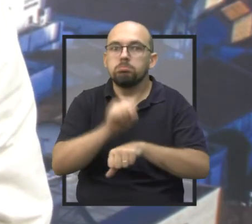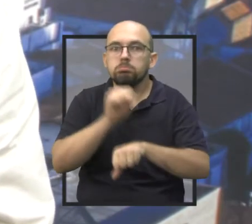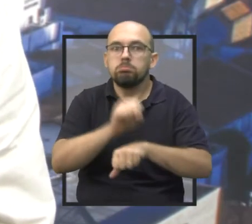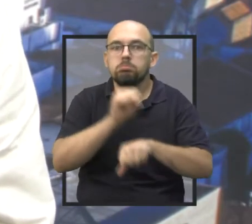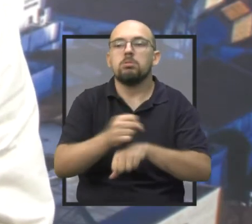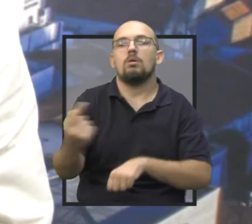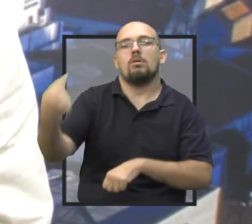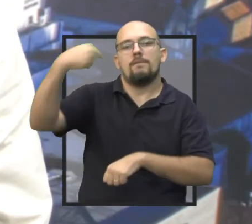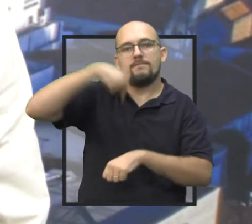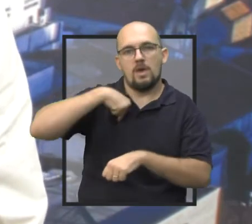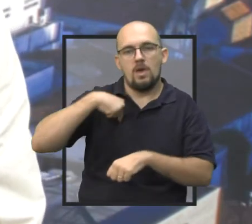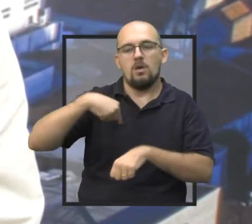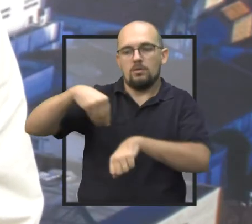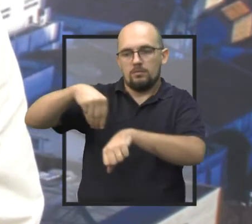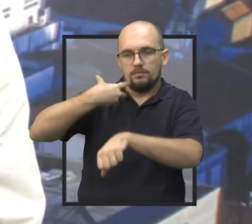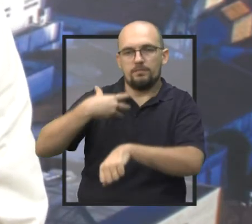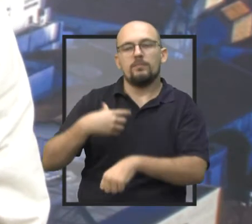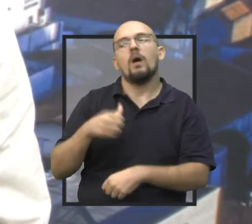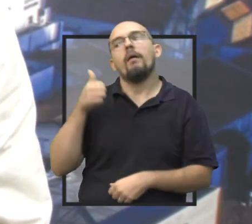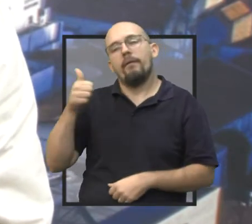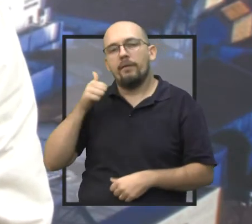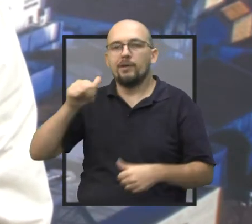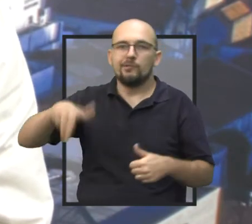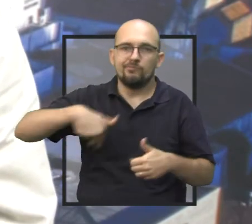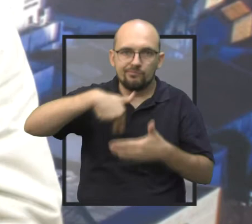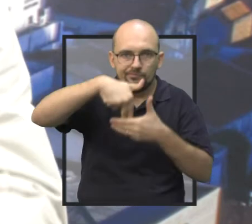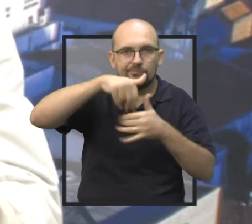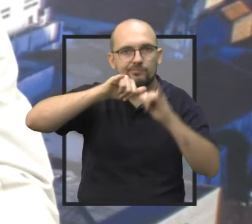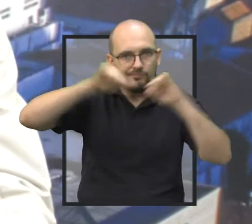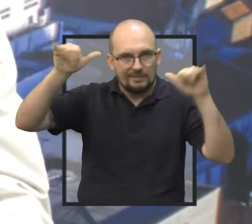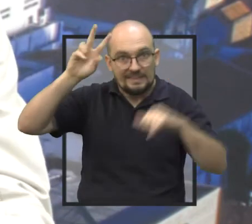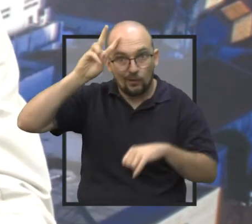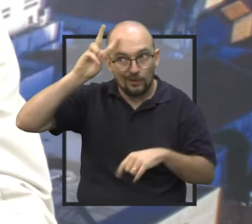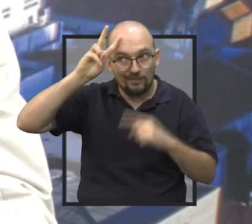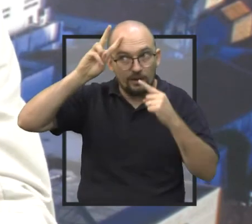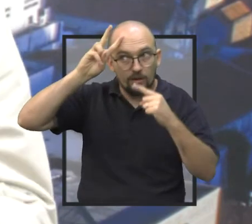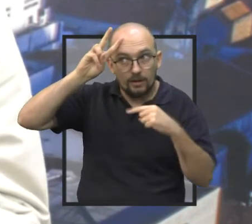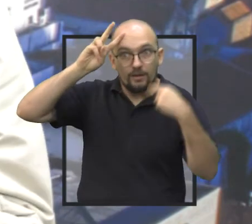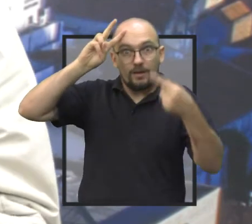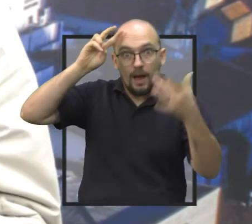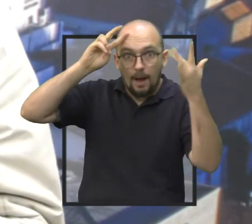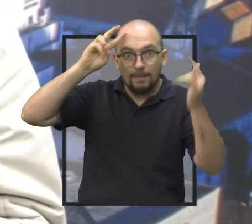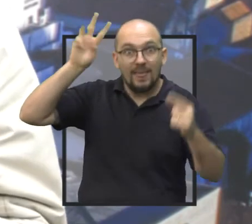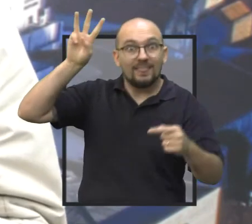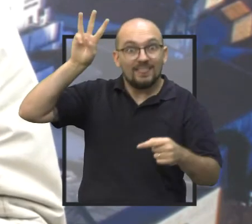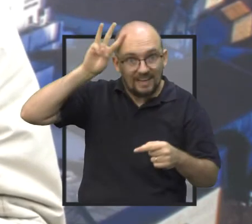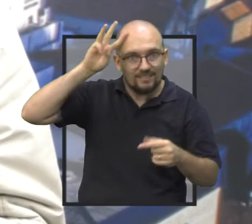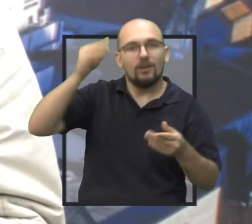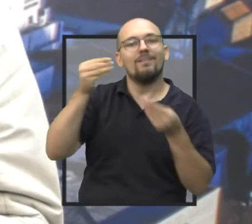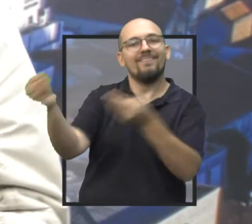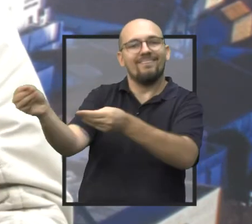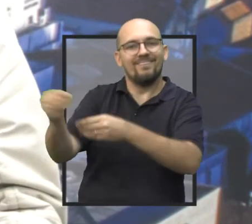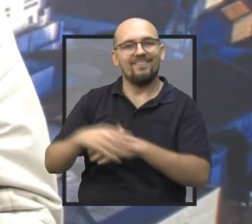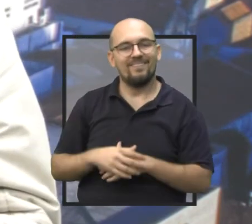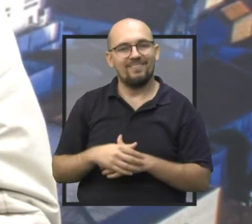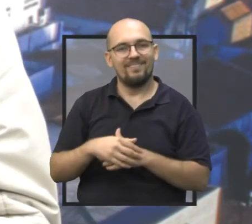mim, relatou o problema, eu comentei na tribuna na segunda-feira, quando foi na terça-feira, chamaram ela para entregar.